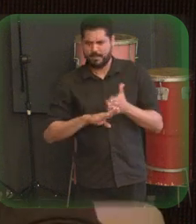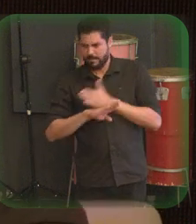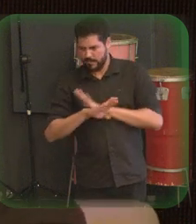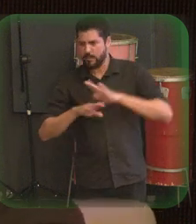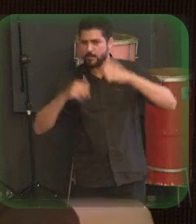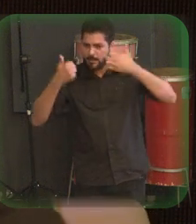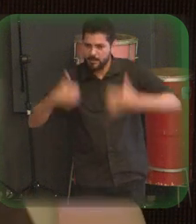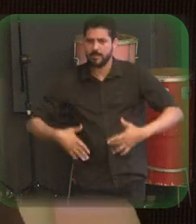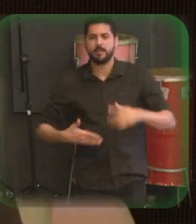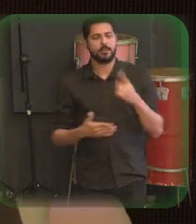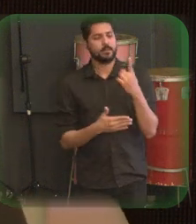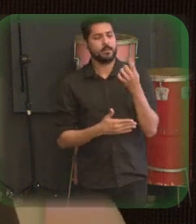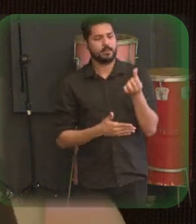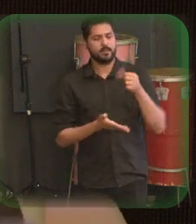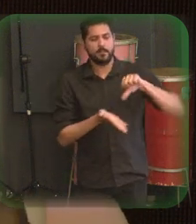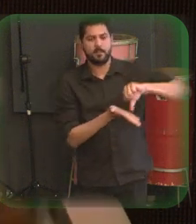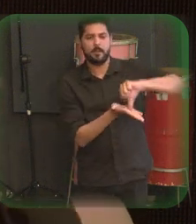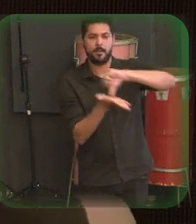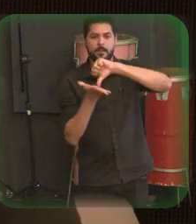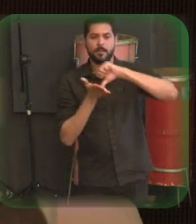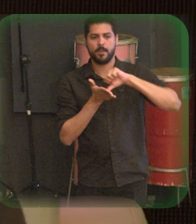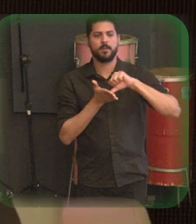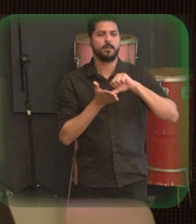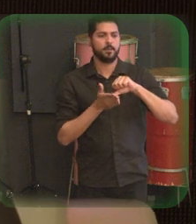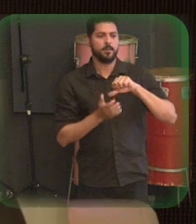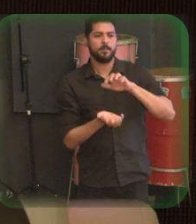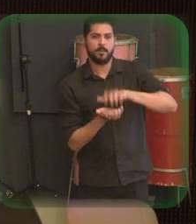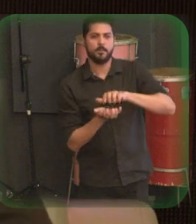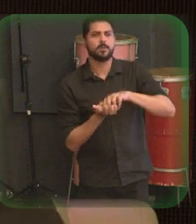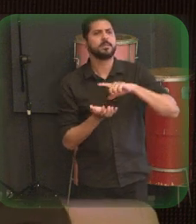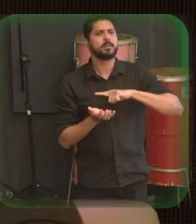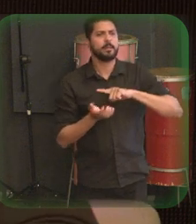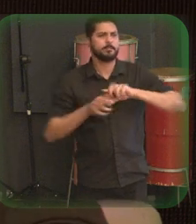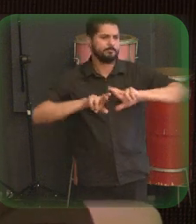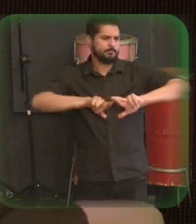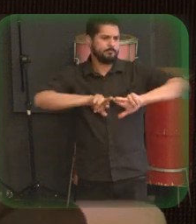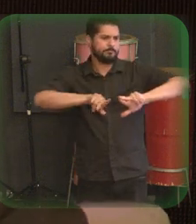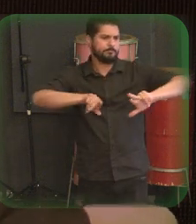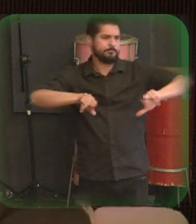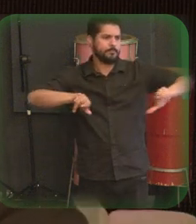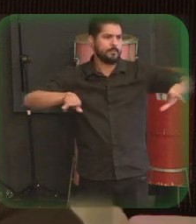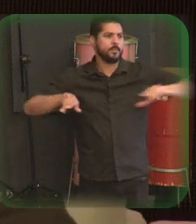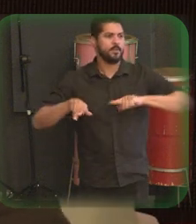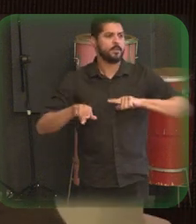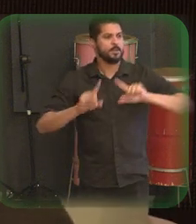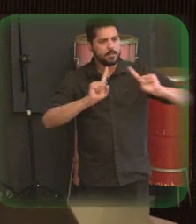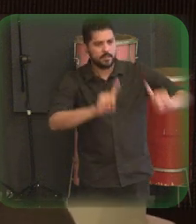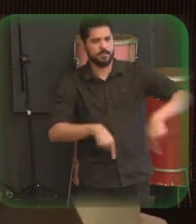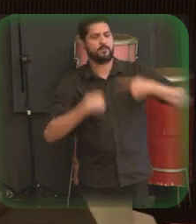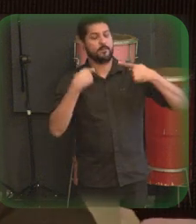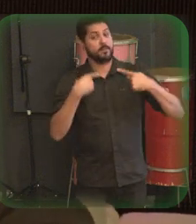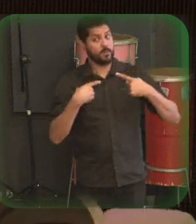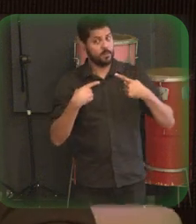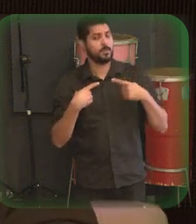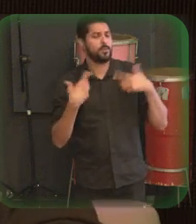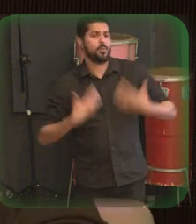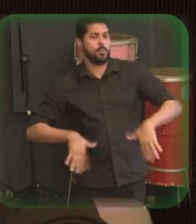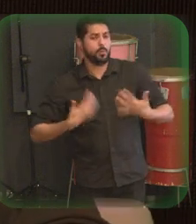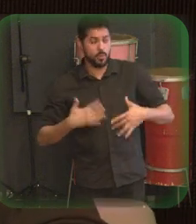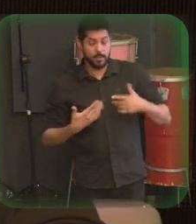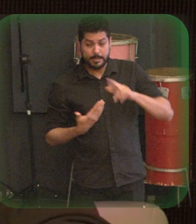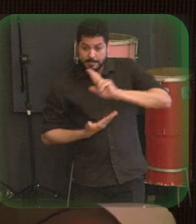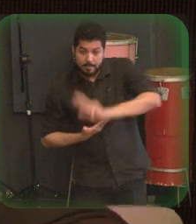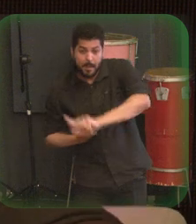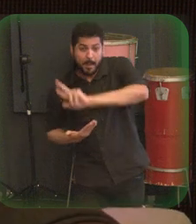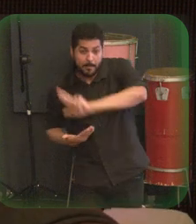espalhados pelo estado de Pernambuco, então temos uma diversidade enorme, né, desafios diferentes em cada uma dessas regiões. E a